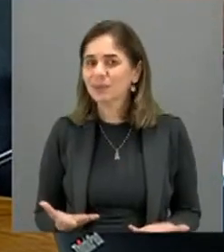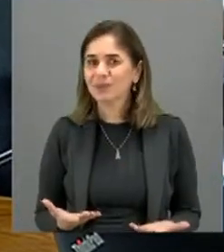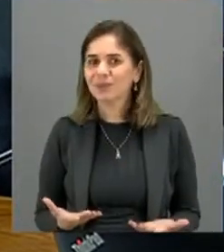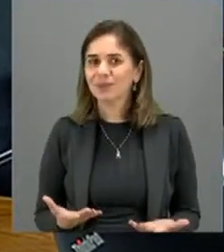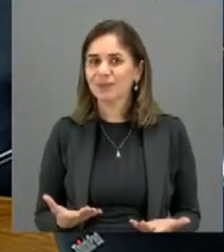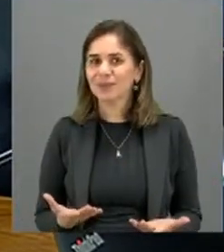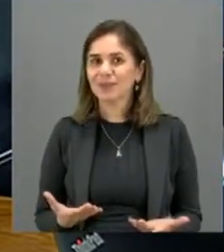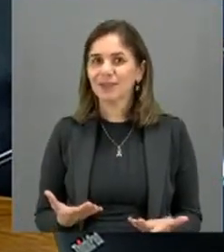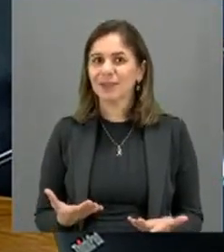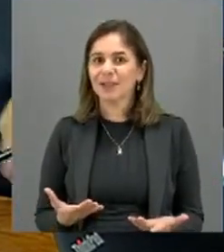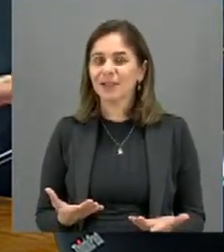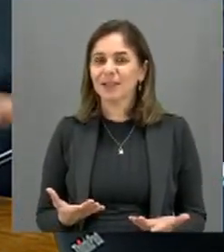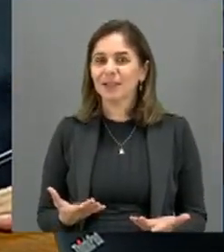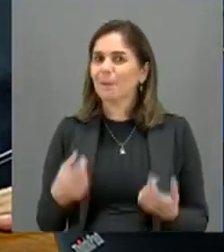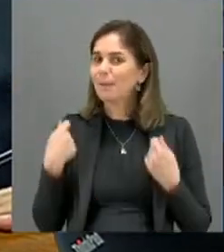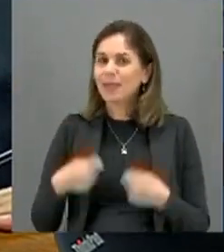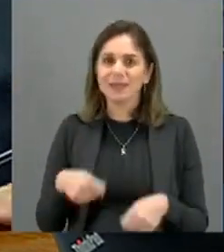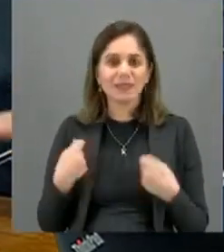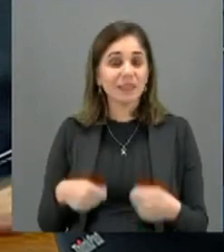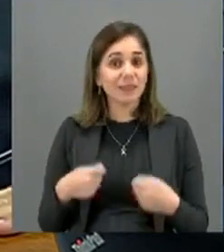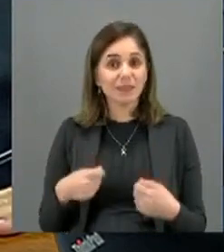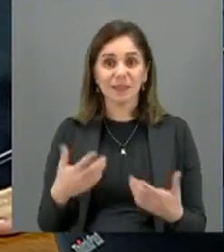com